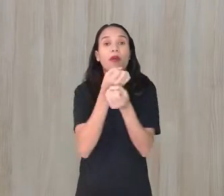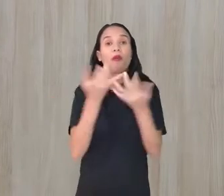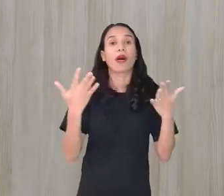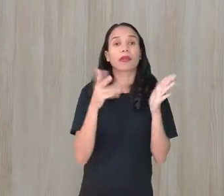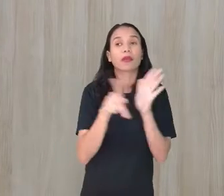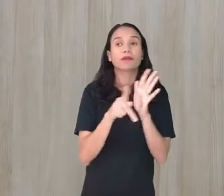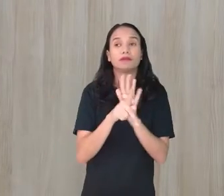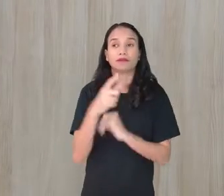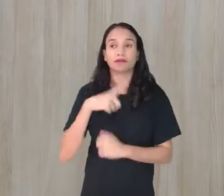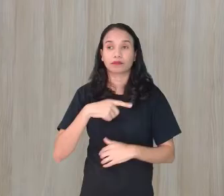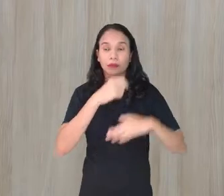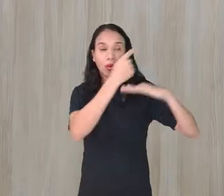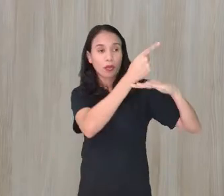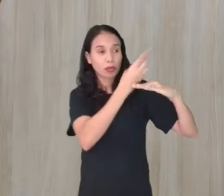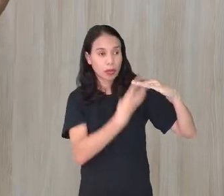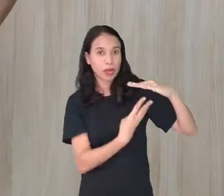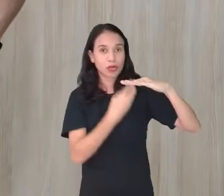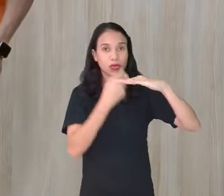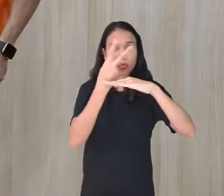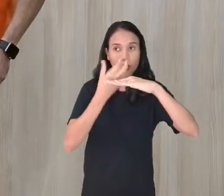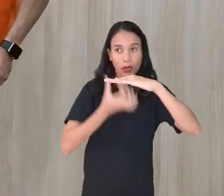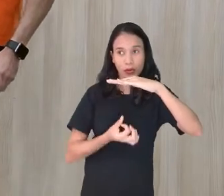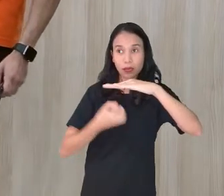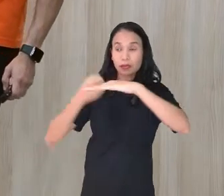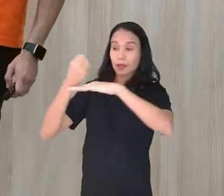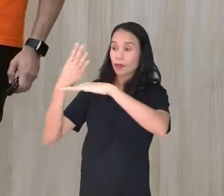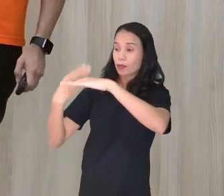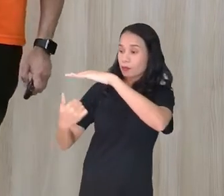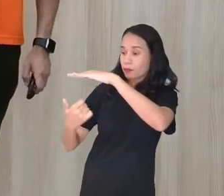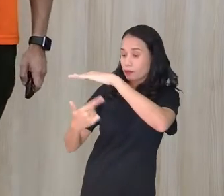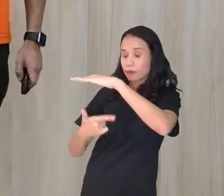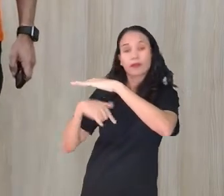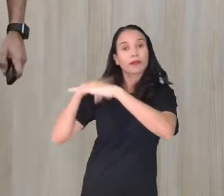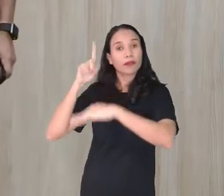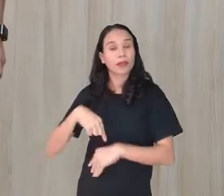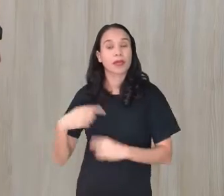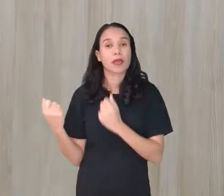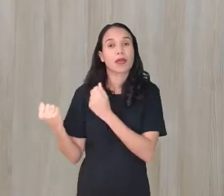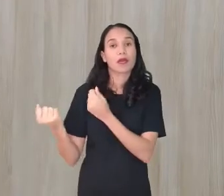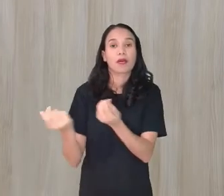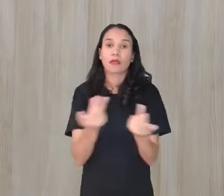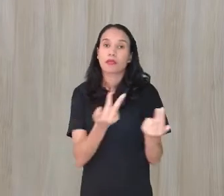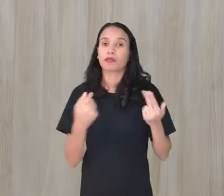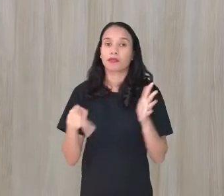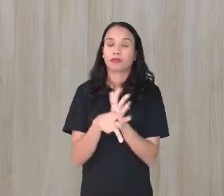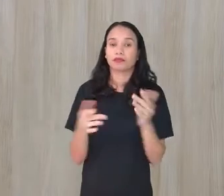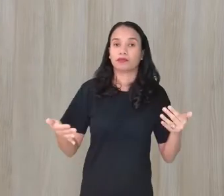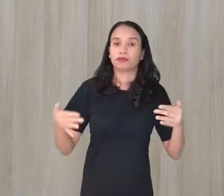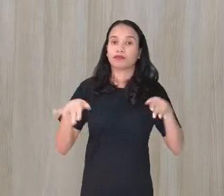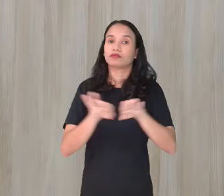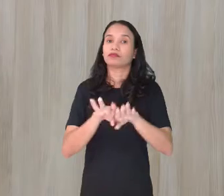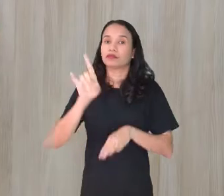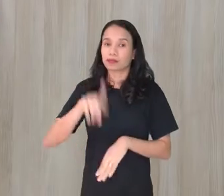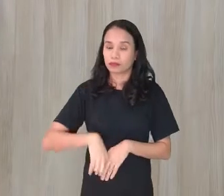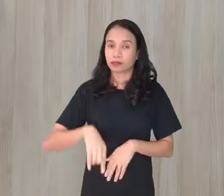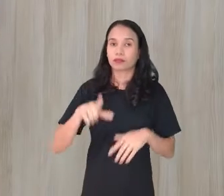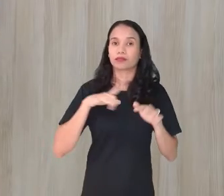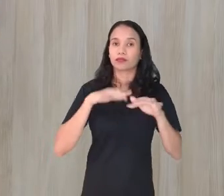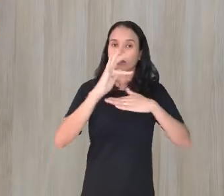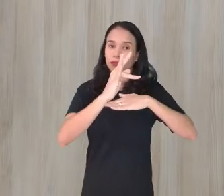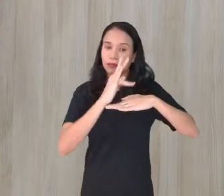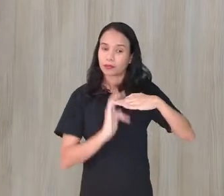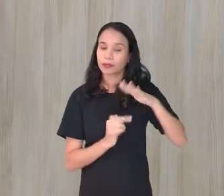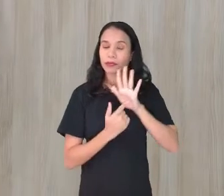aí que 1/3, 2/6 e 4/12 são frações equivalentes. São frações